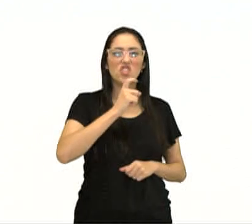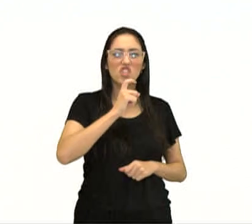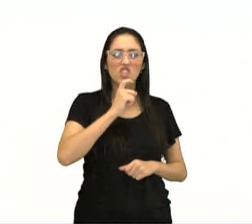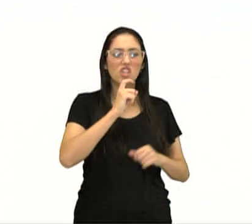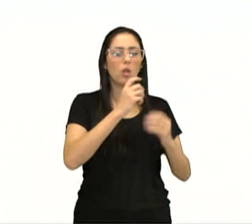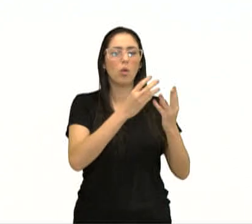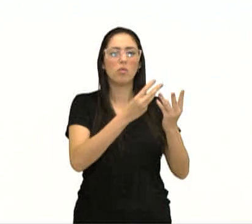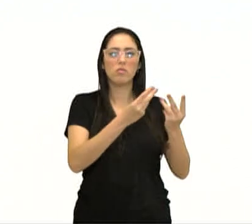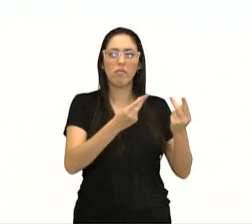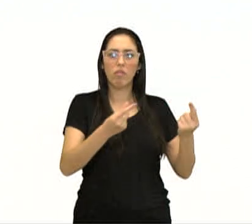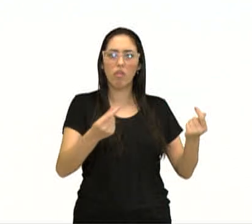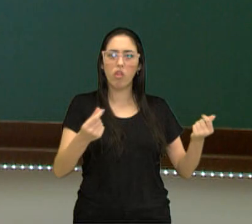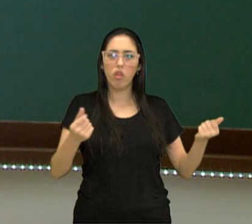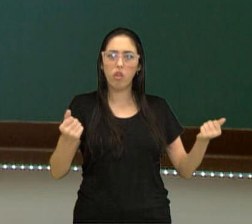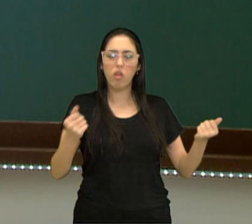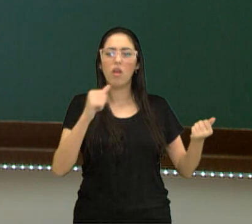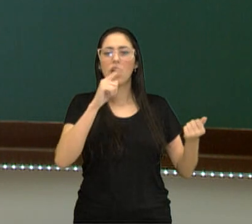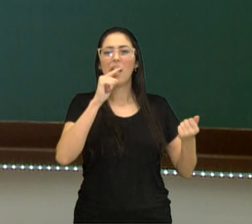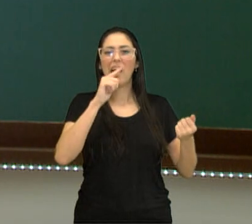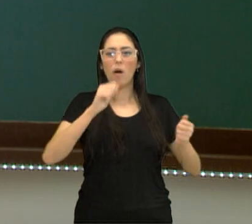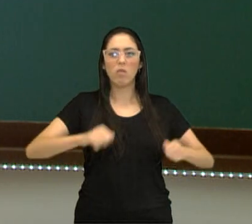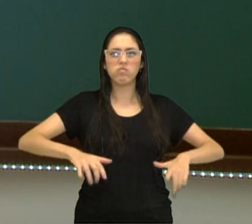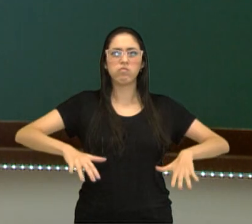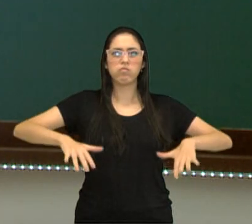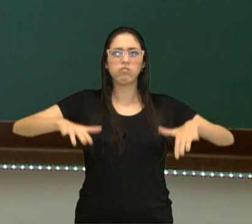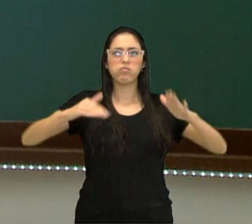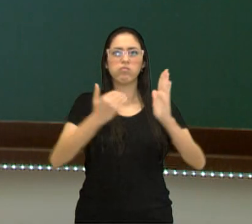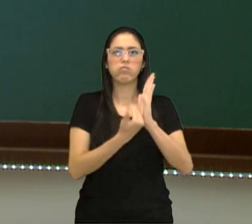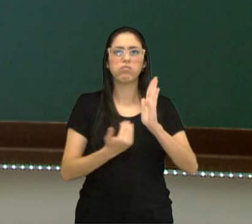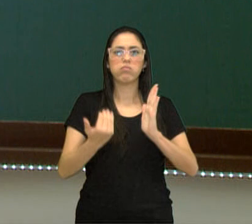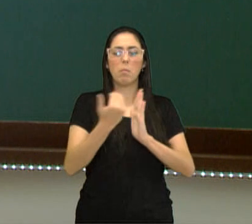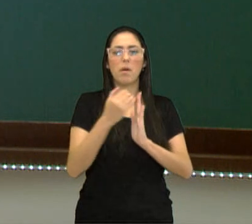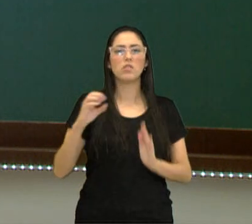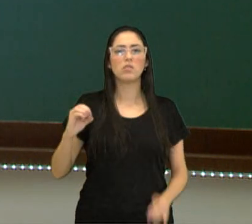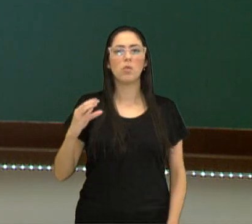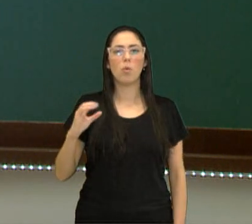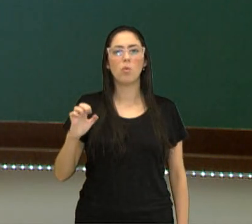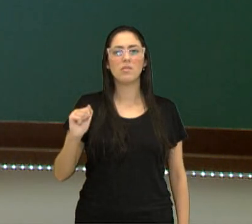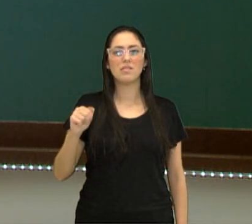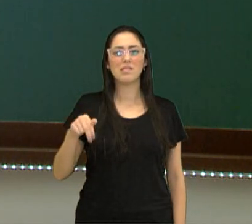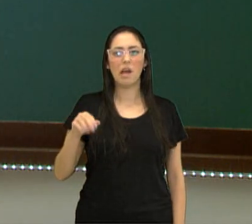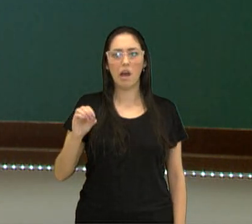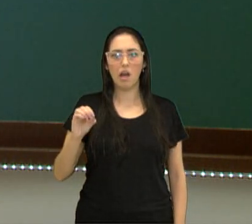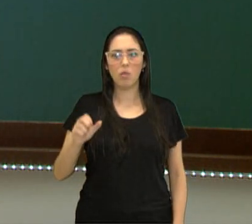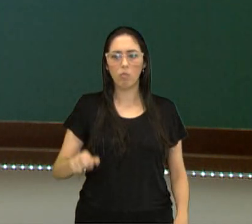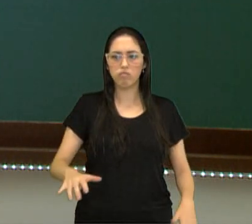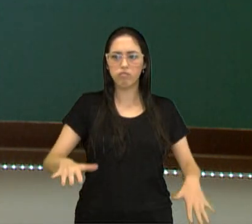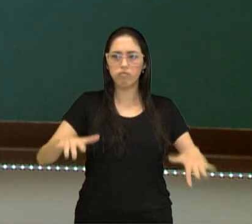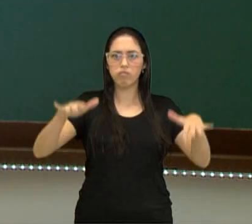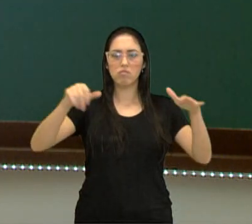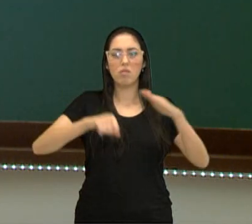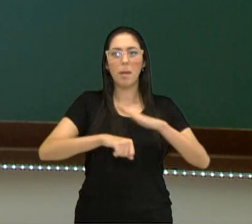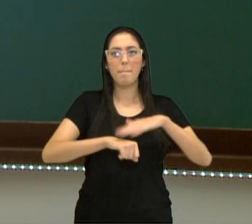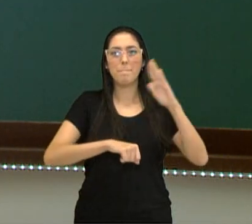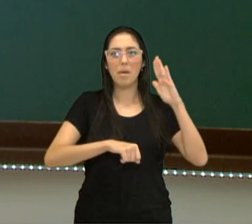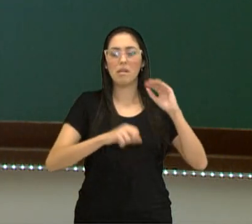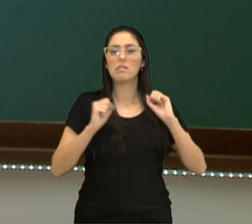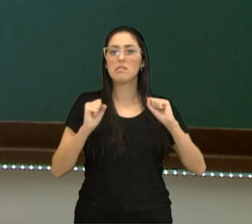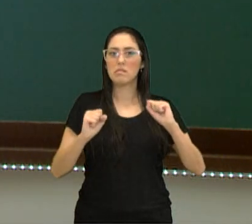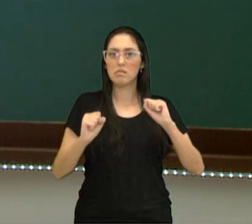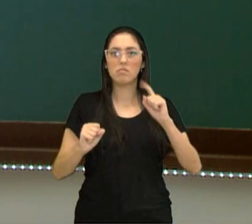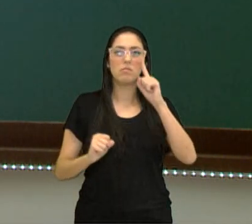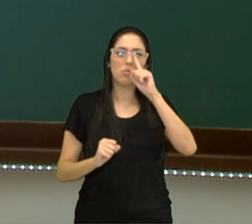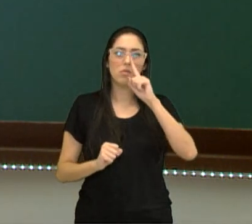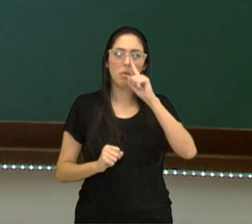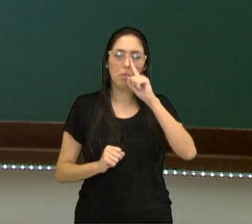nível dos oceanos, fazendo com que aqueles rios que são abastecidos pela água proveniente do derretimento do gelo, dos topos das